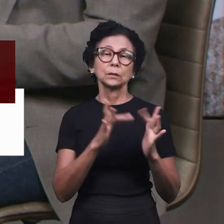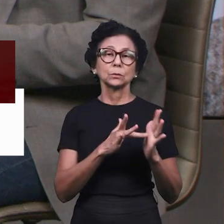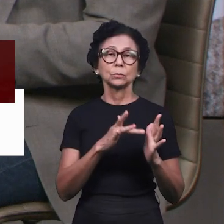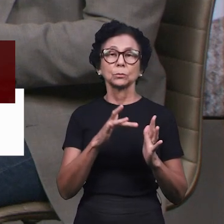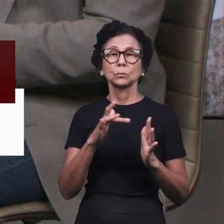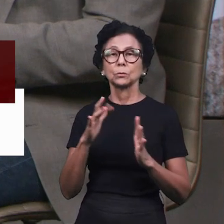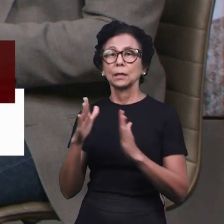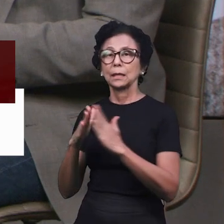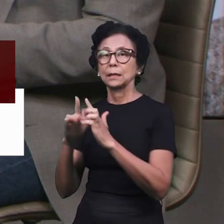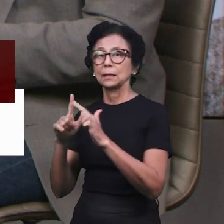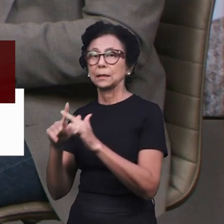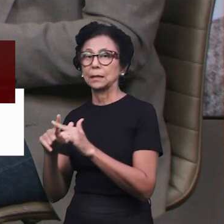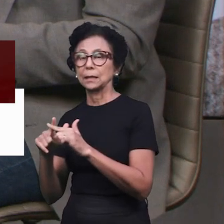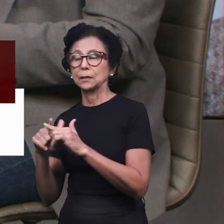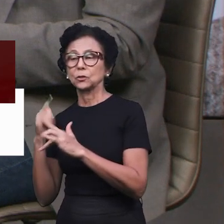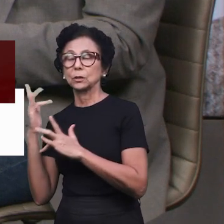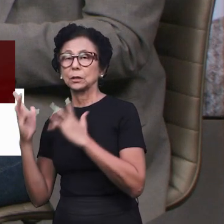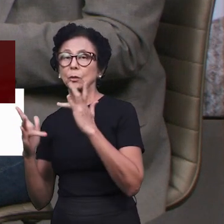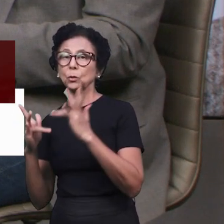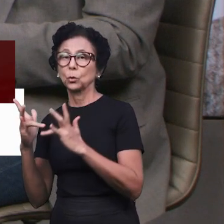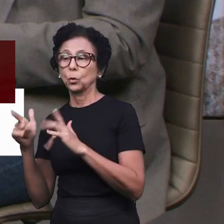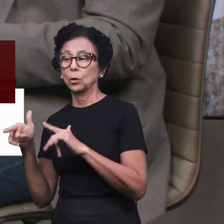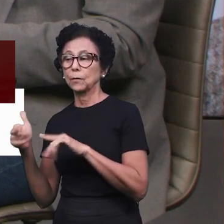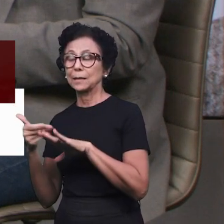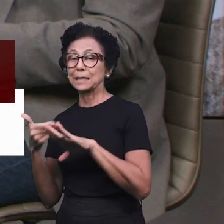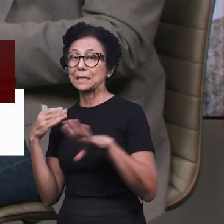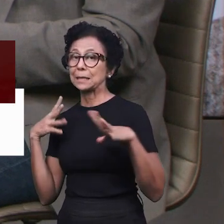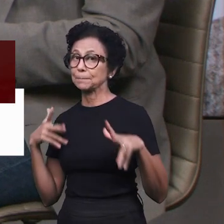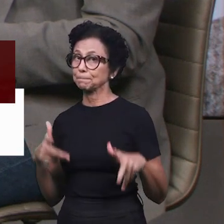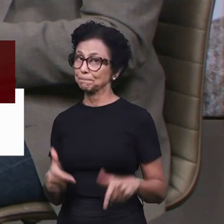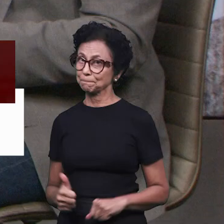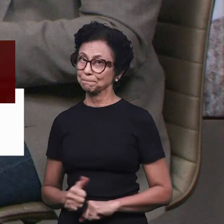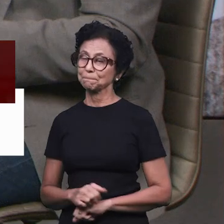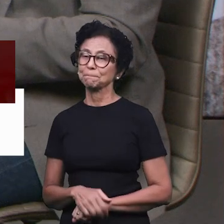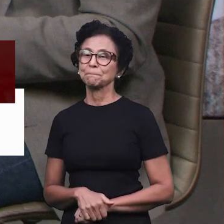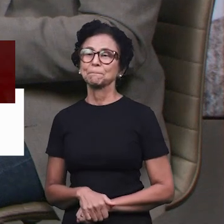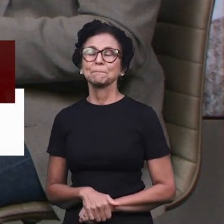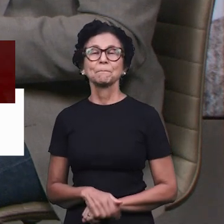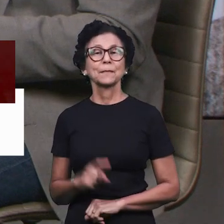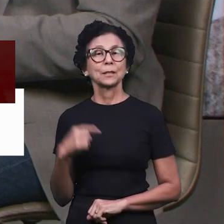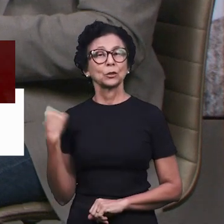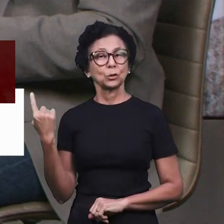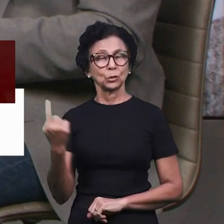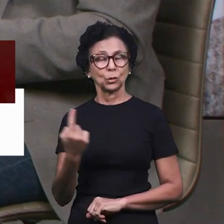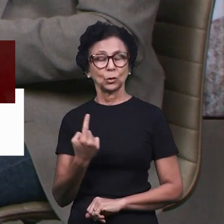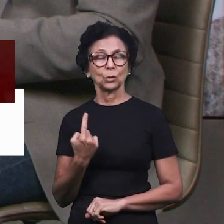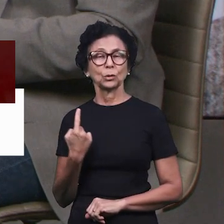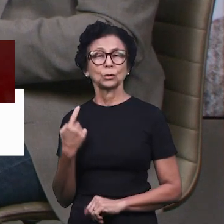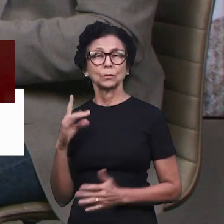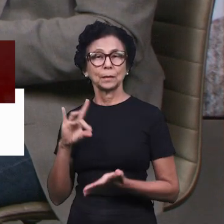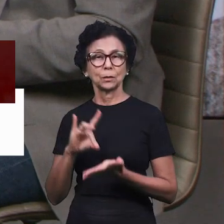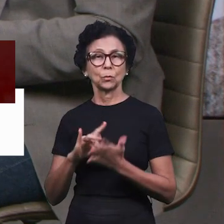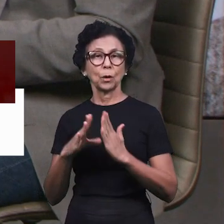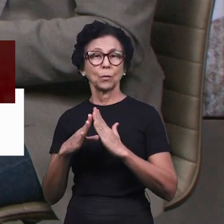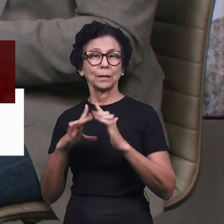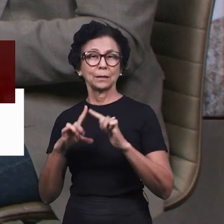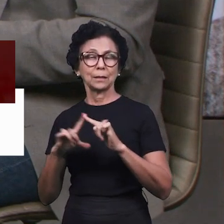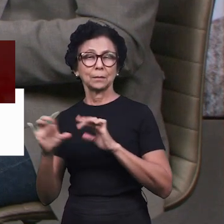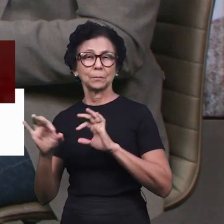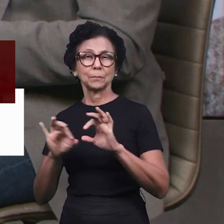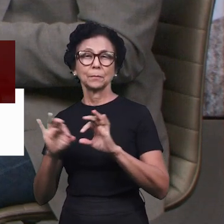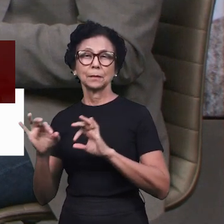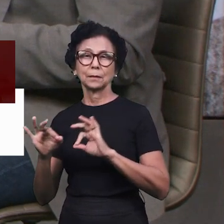igreja, que deve ser santa e imaculada. Nós somos essa igreja do Senhor, que estamos sendo preparados